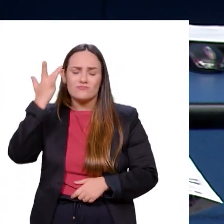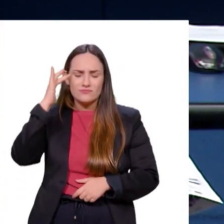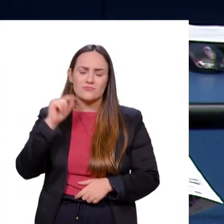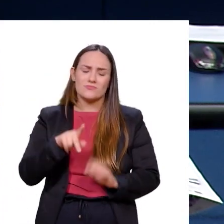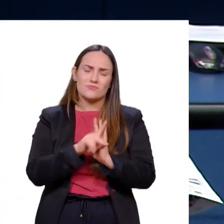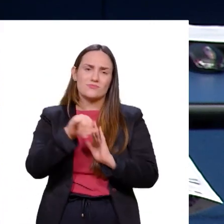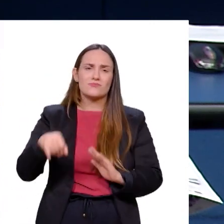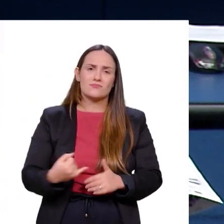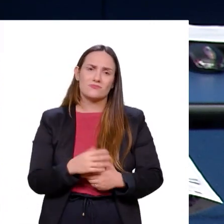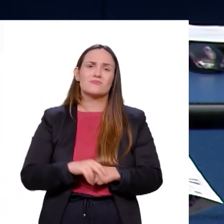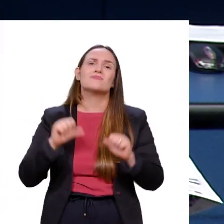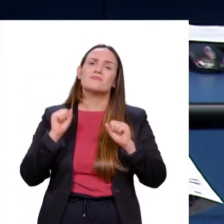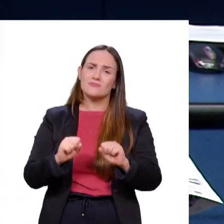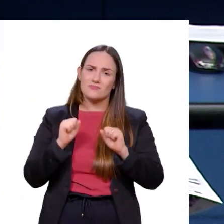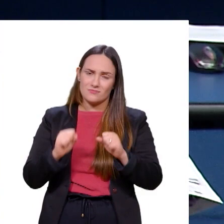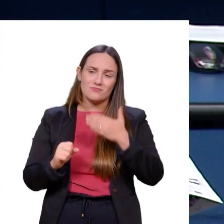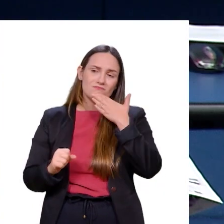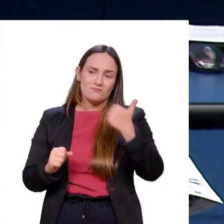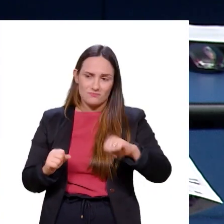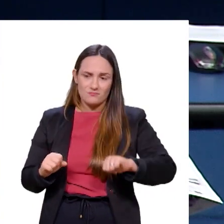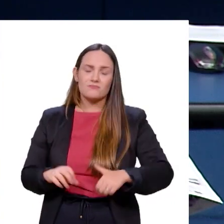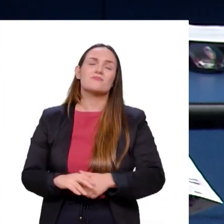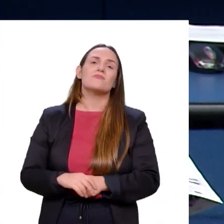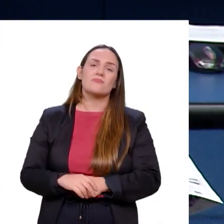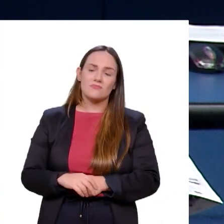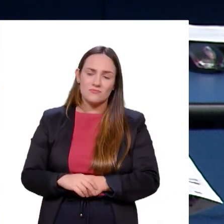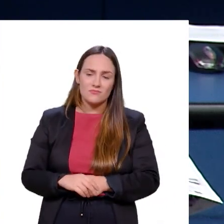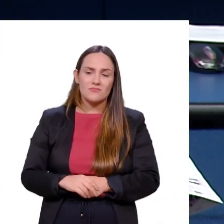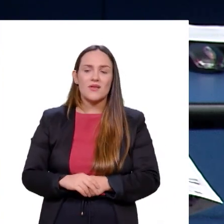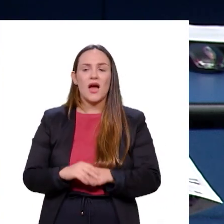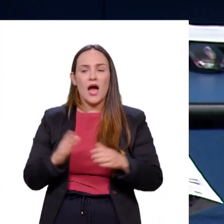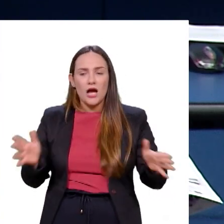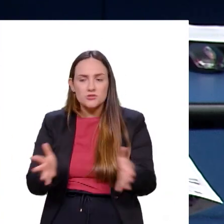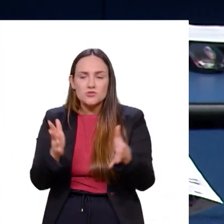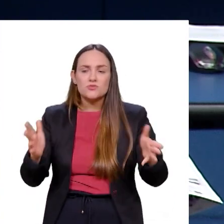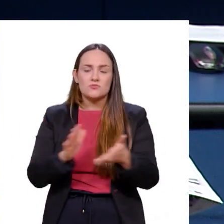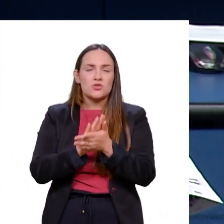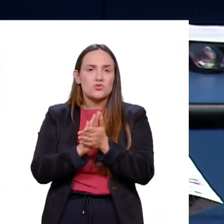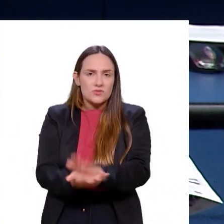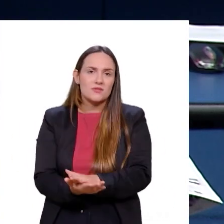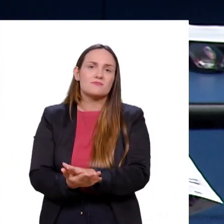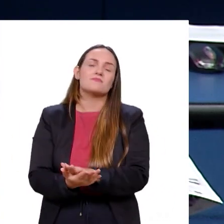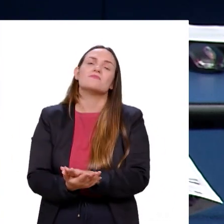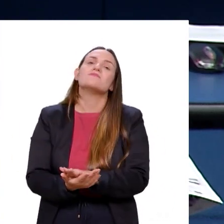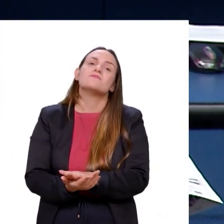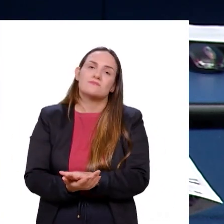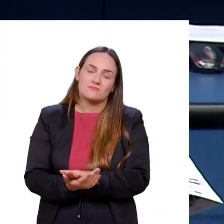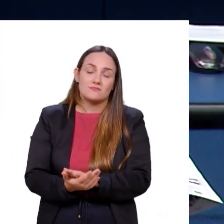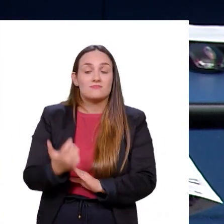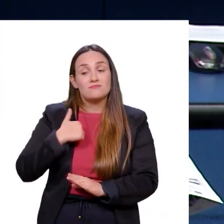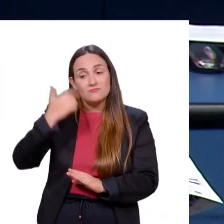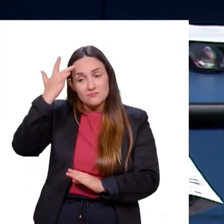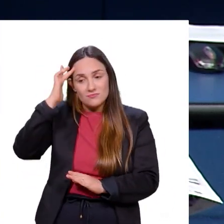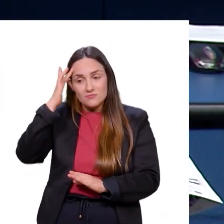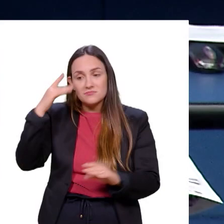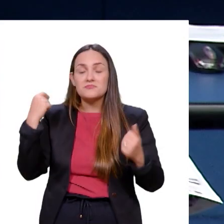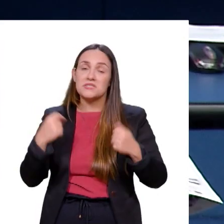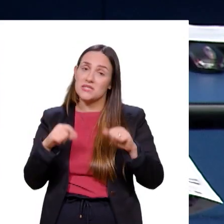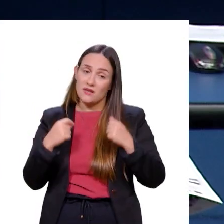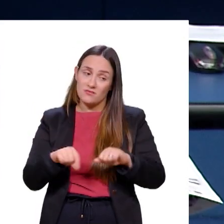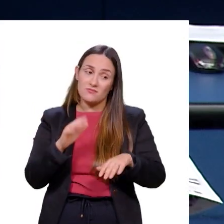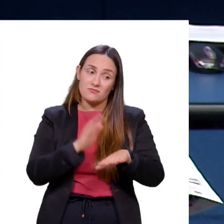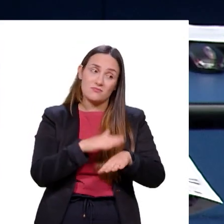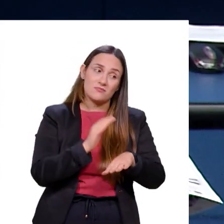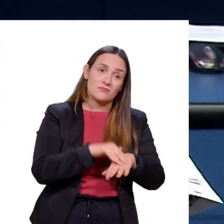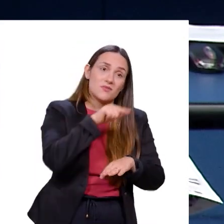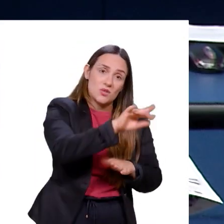receio que esse tipo de projeto contribui com o preconceito, a discriminação, e acho que deveria ficar